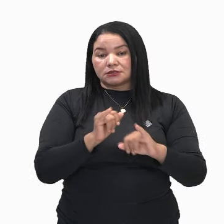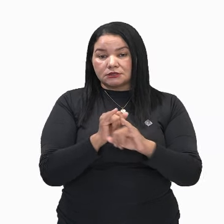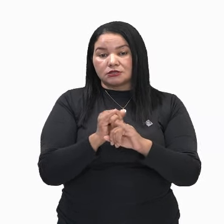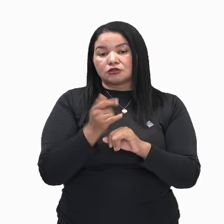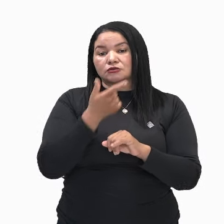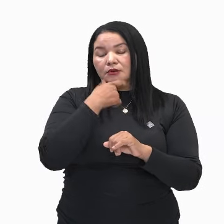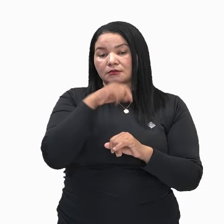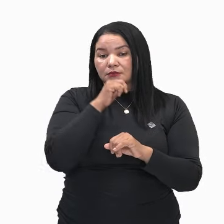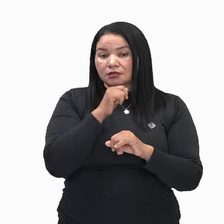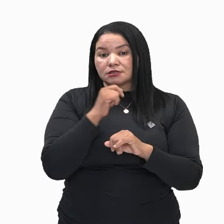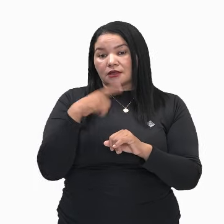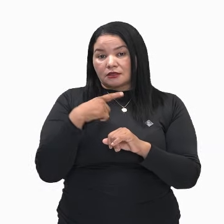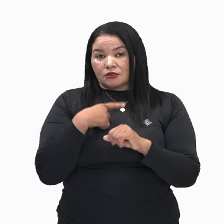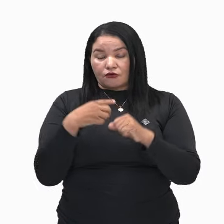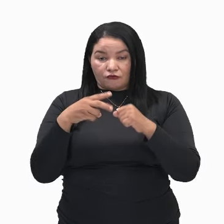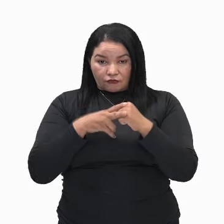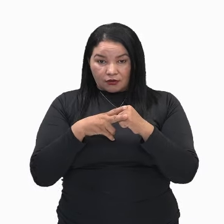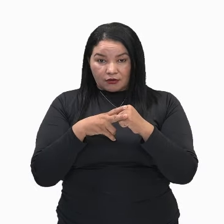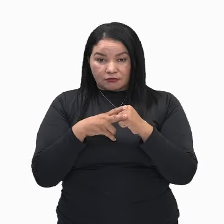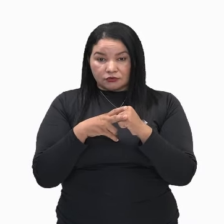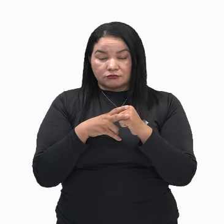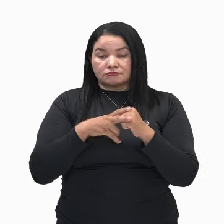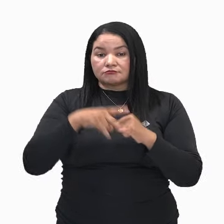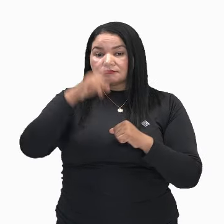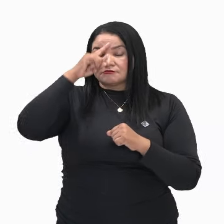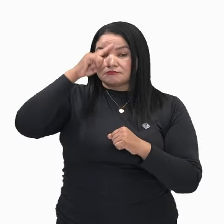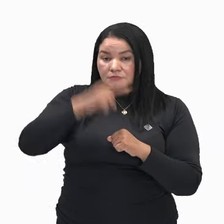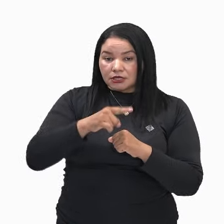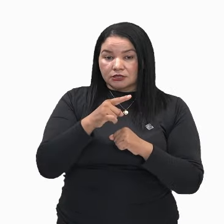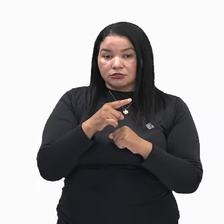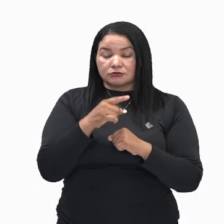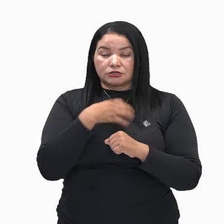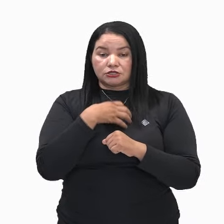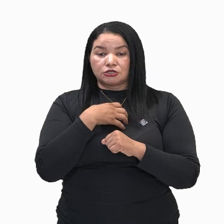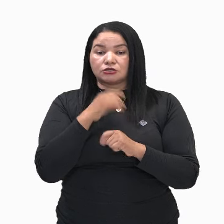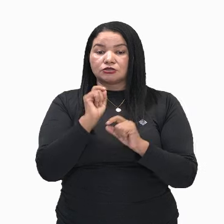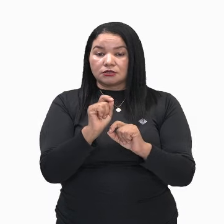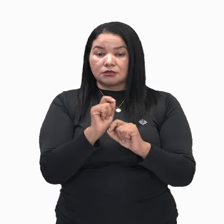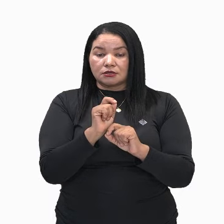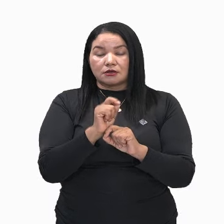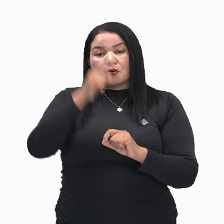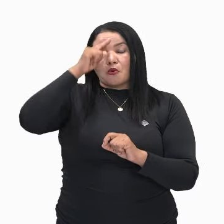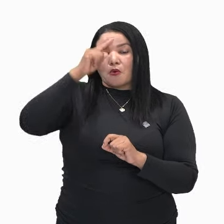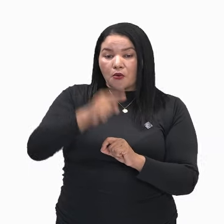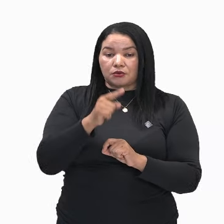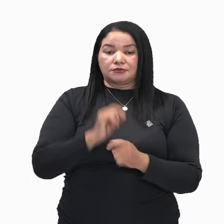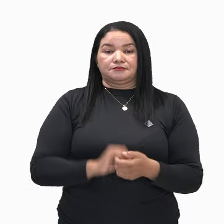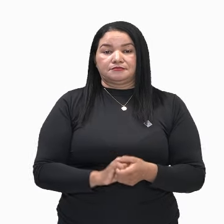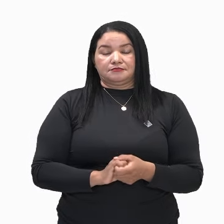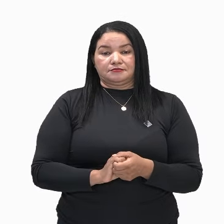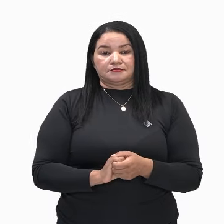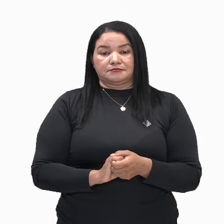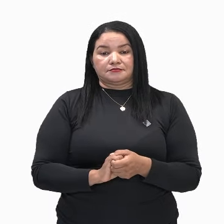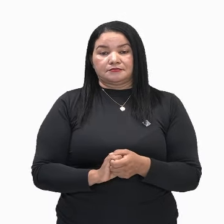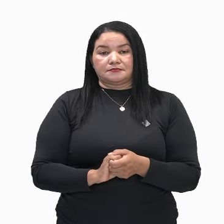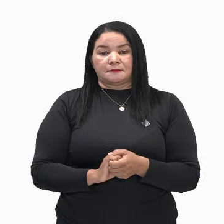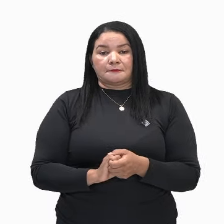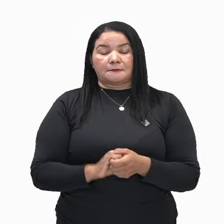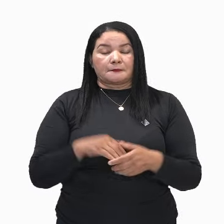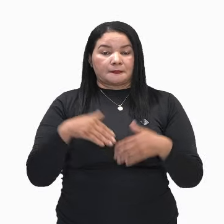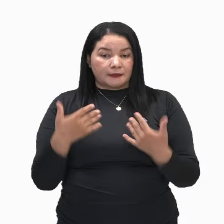verbo que está aí no imperativo, no sentido de uma ordem. Então, nós temos